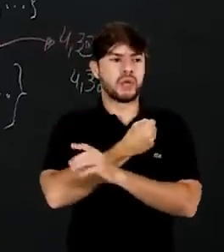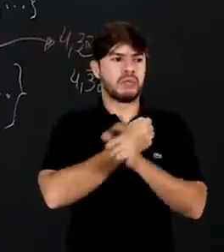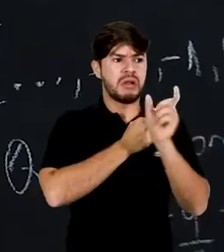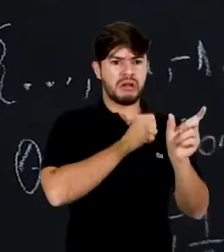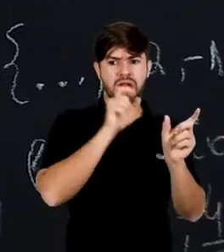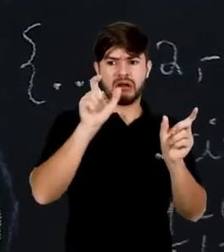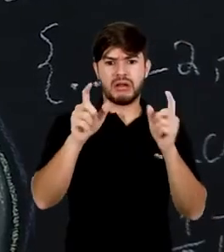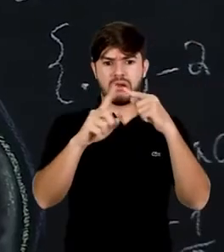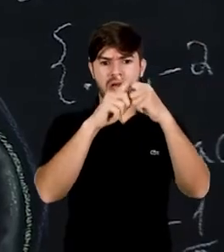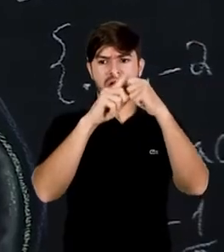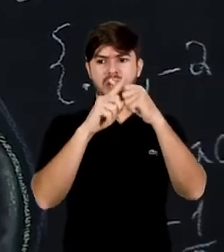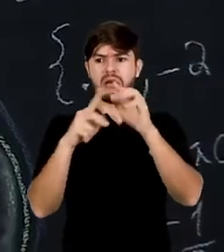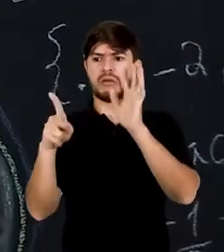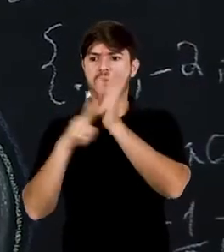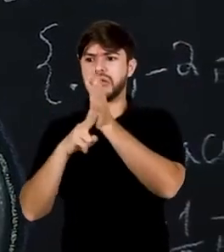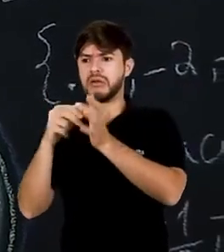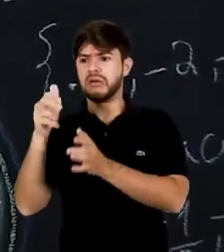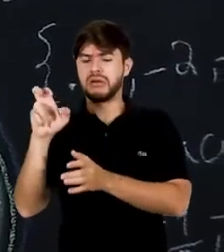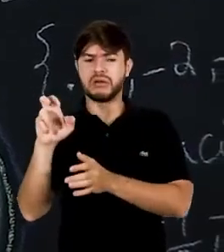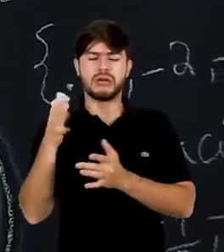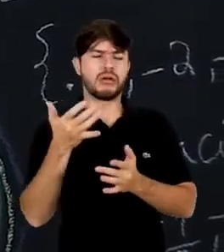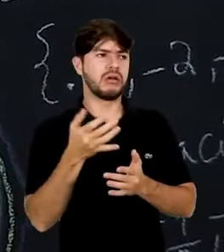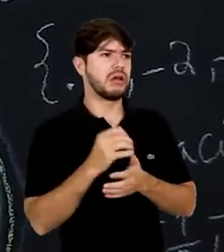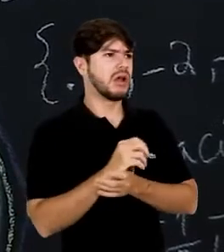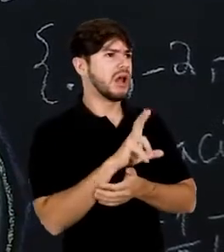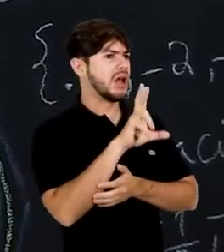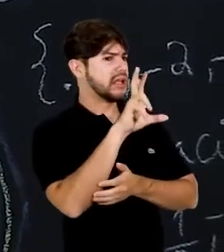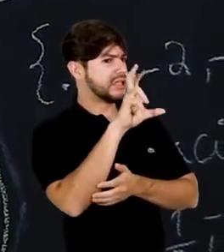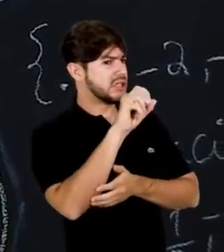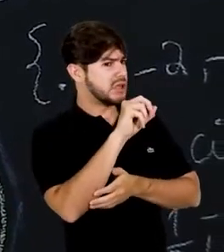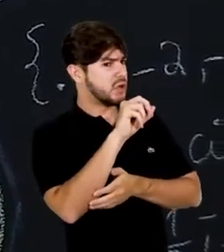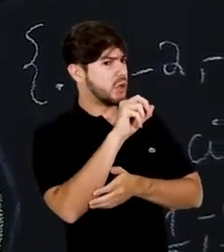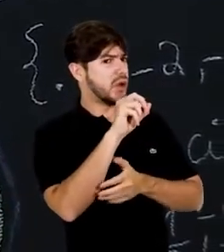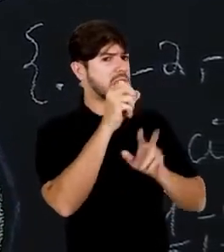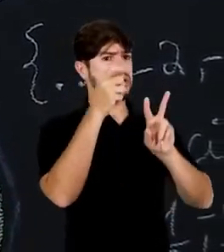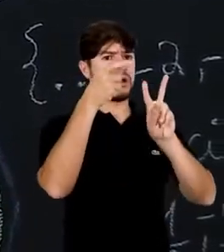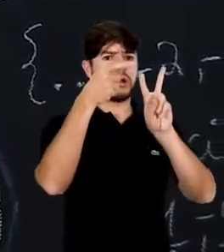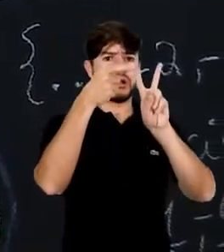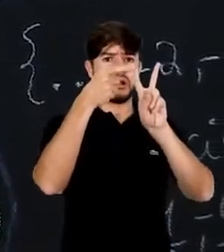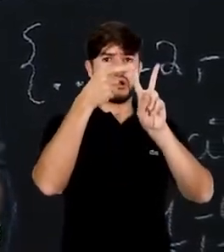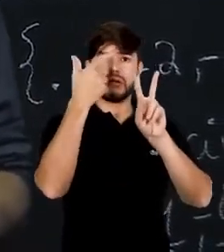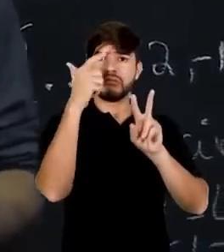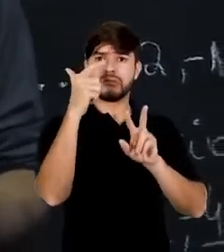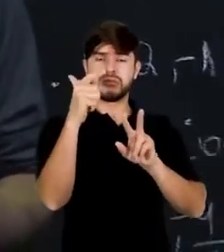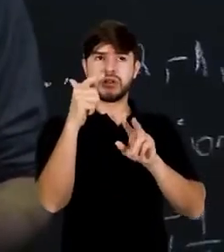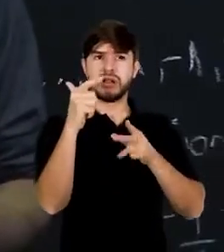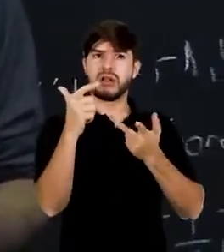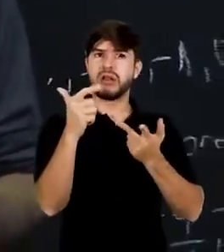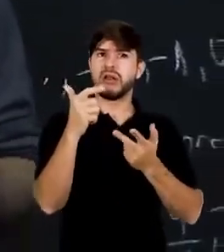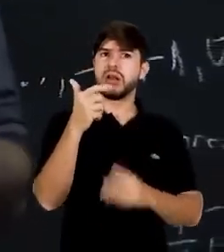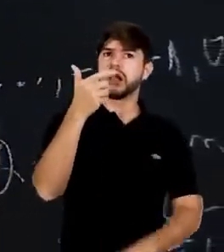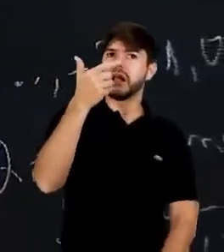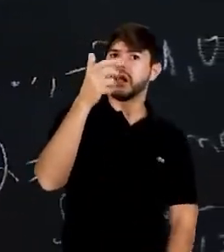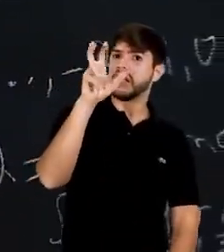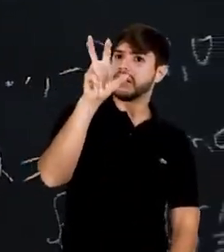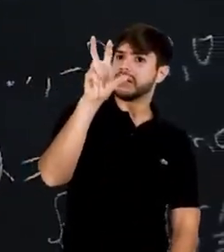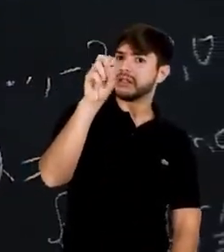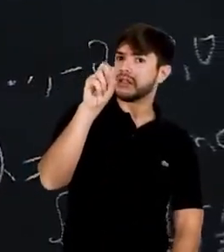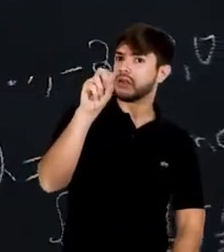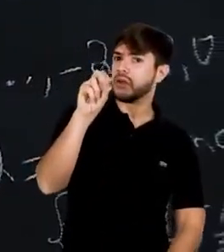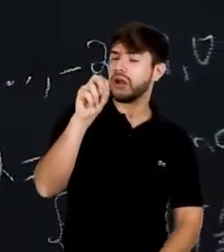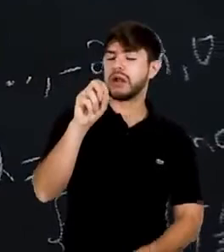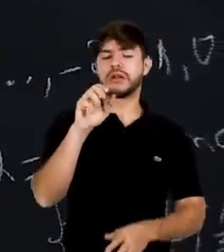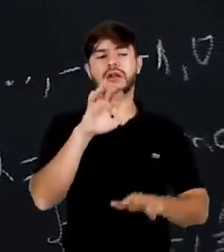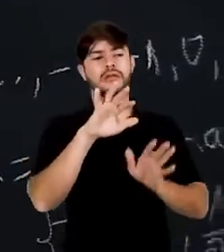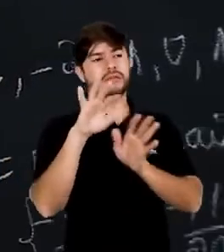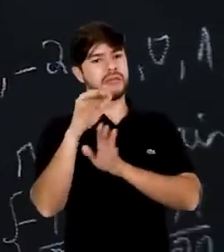15. Professor, o 50 não tem raiz. Cuidado com essa afirmação. 50 e 15 são números